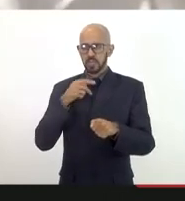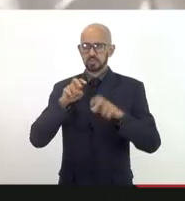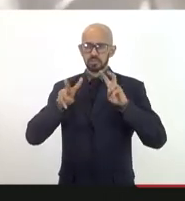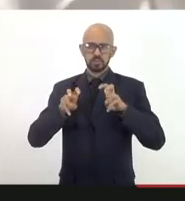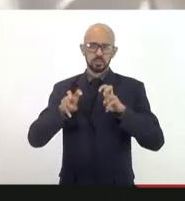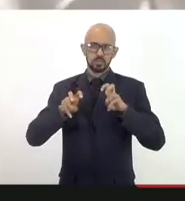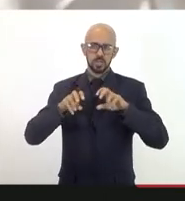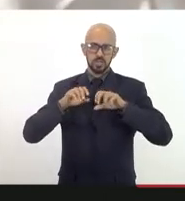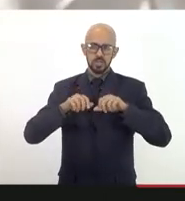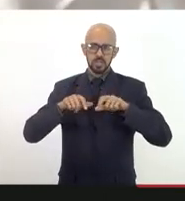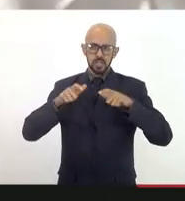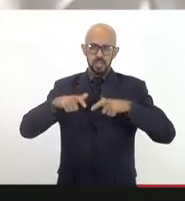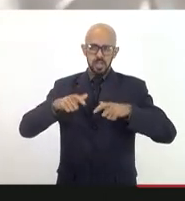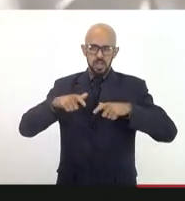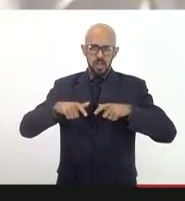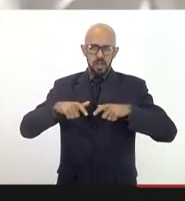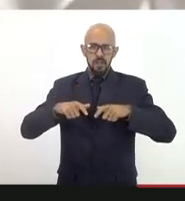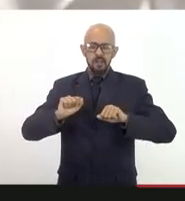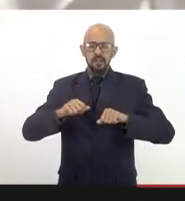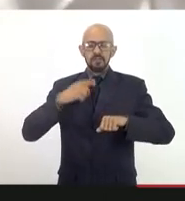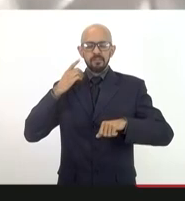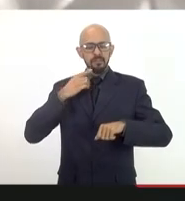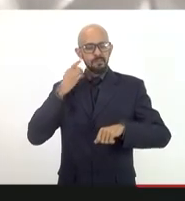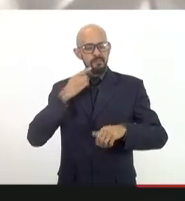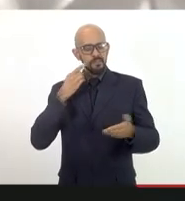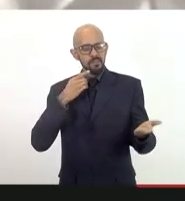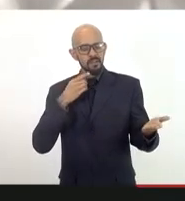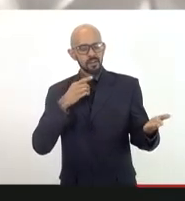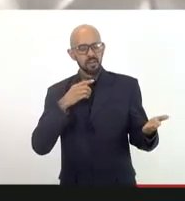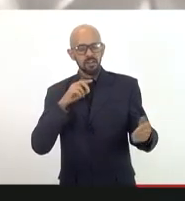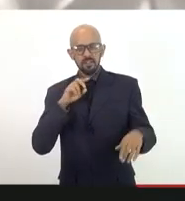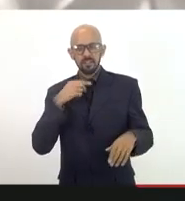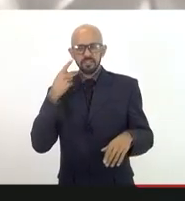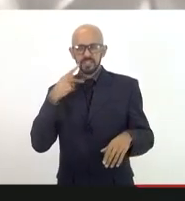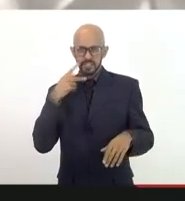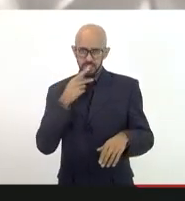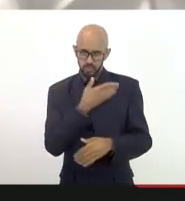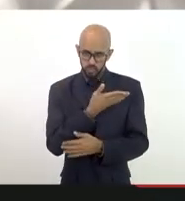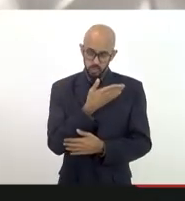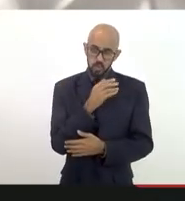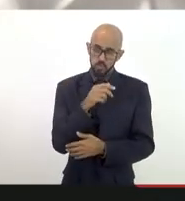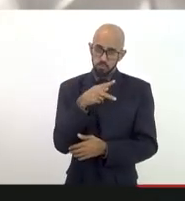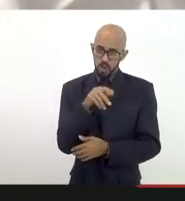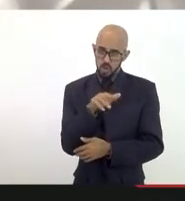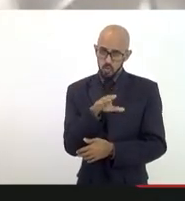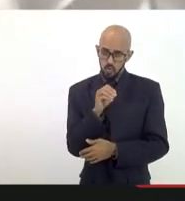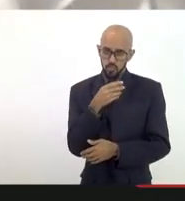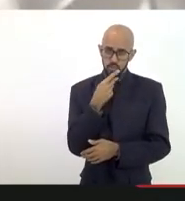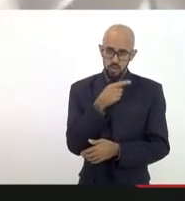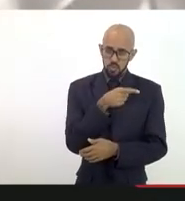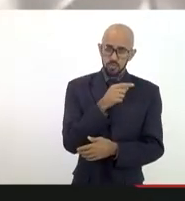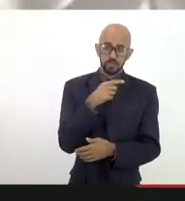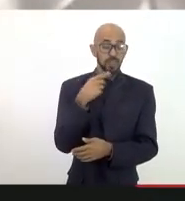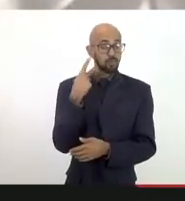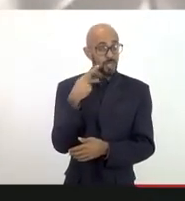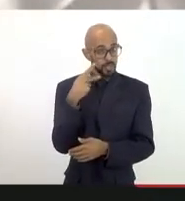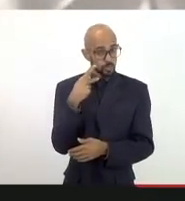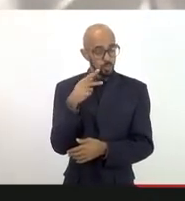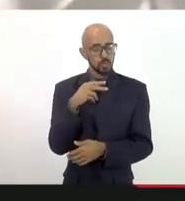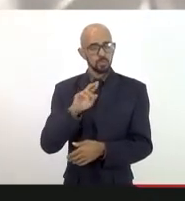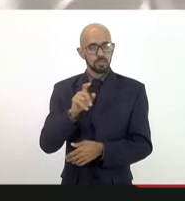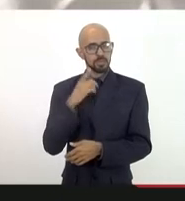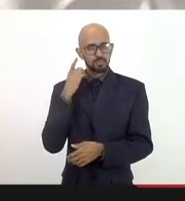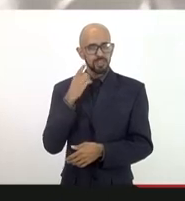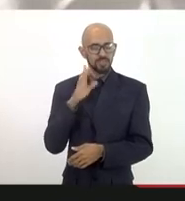aqui o deputado Paulo Pinheiro, quando fez o exemplo da Rocinha, que uma ação na área